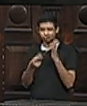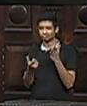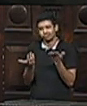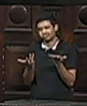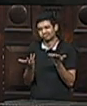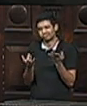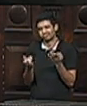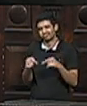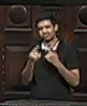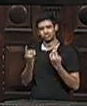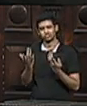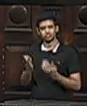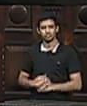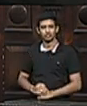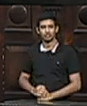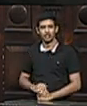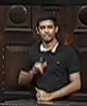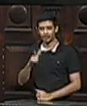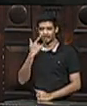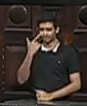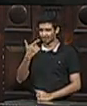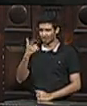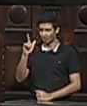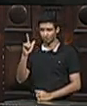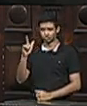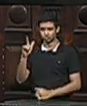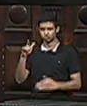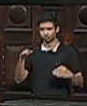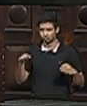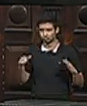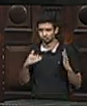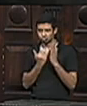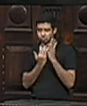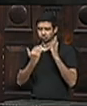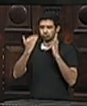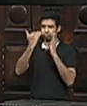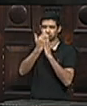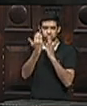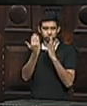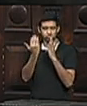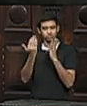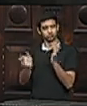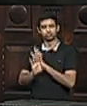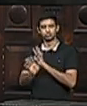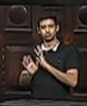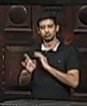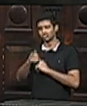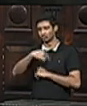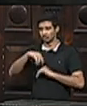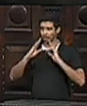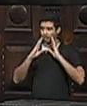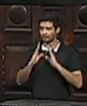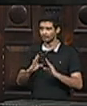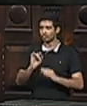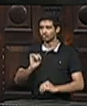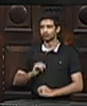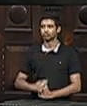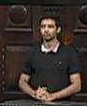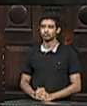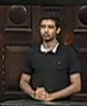Fiscalização Financeira e Controle. Para emitir parecer pela Comissão de Constituição e Justiça, o nome do deputado Edson Albertassi.